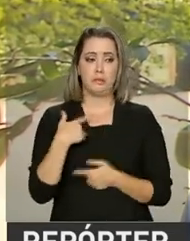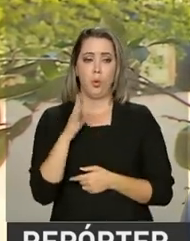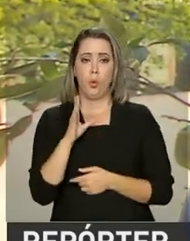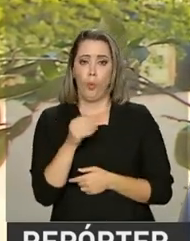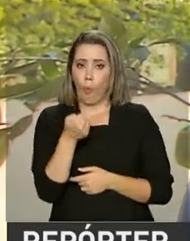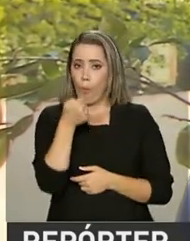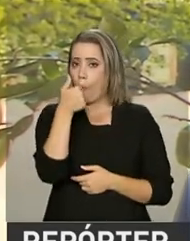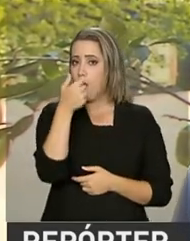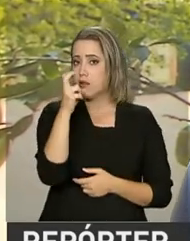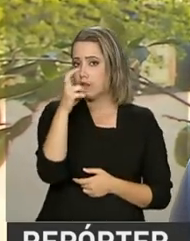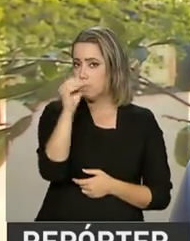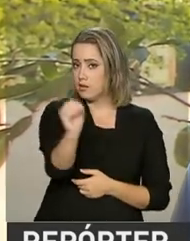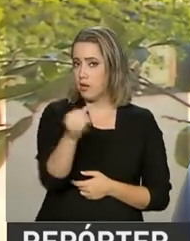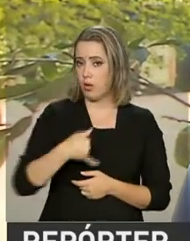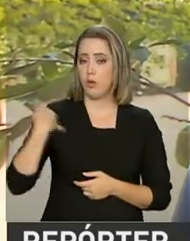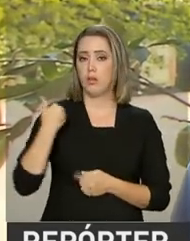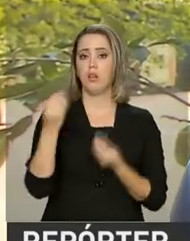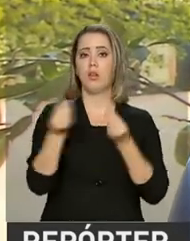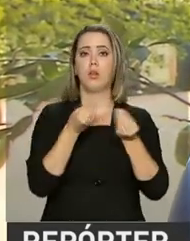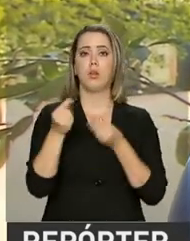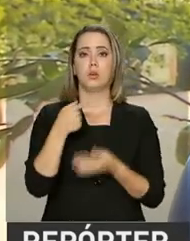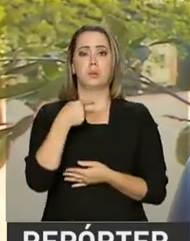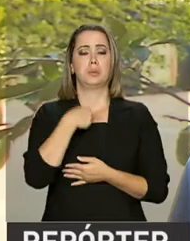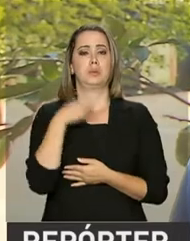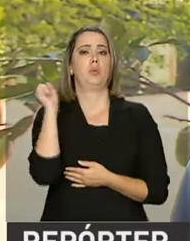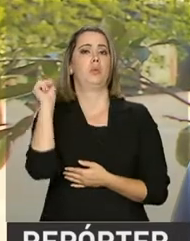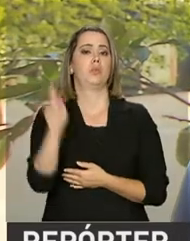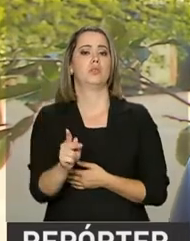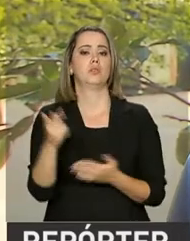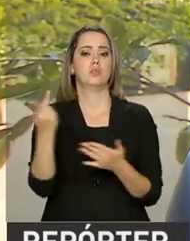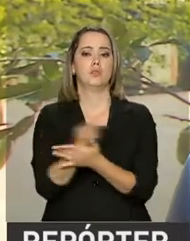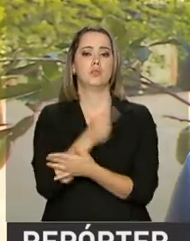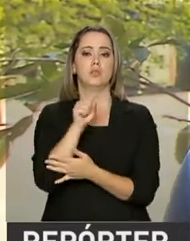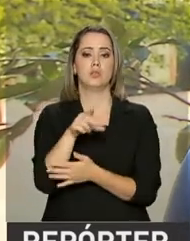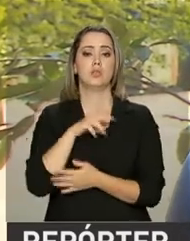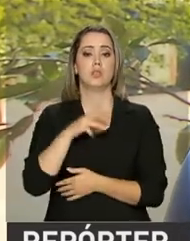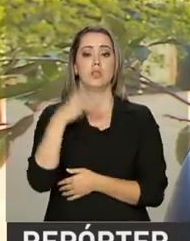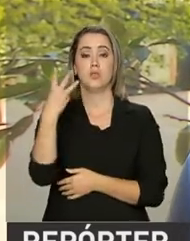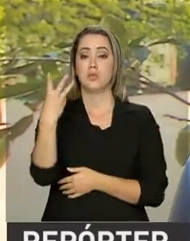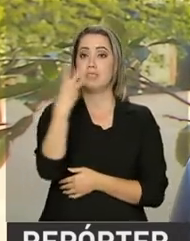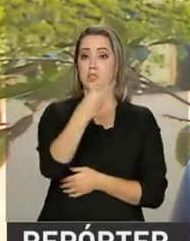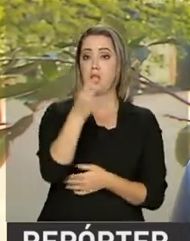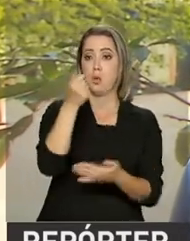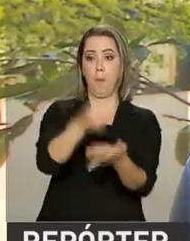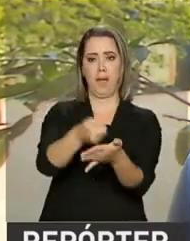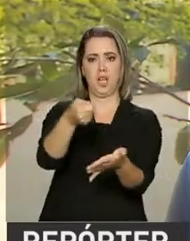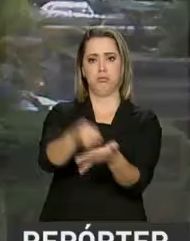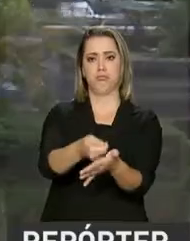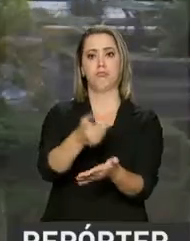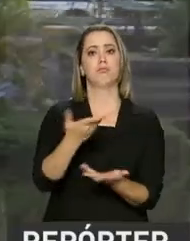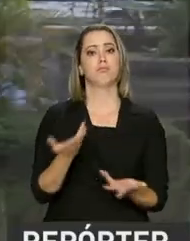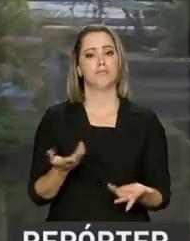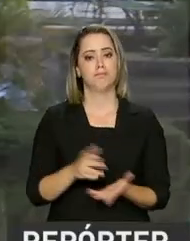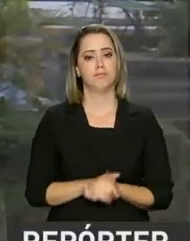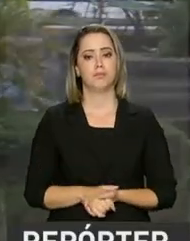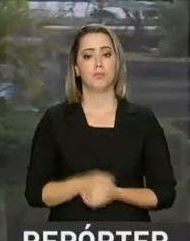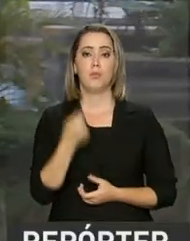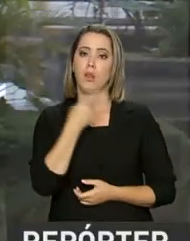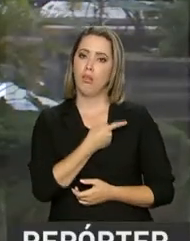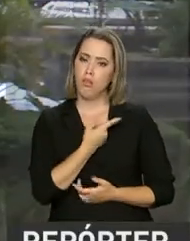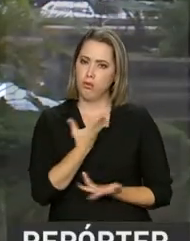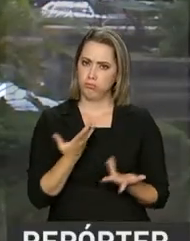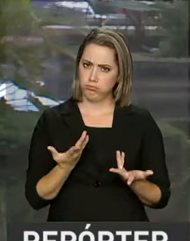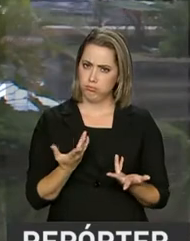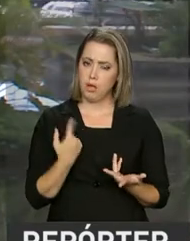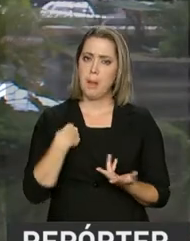esse ano como que vai ficar a minha aposentadoria e tem 36 anos de contribuição neste caso o